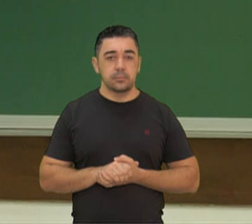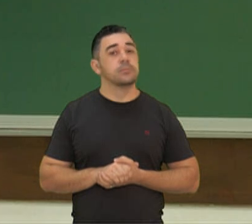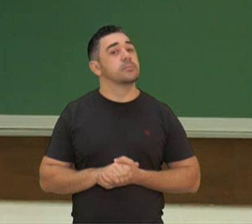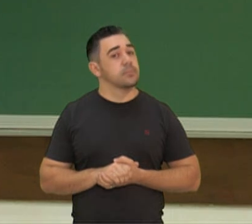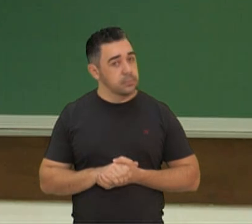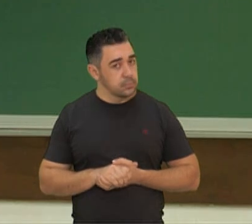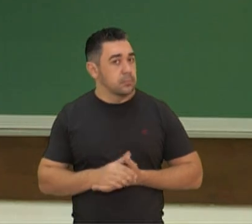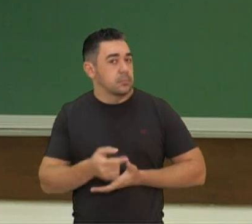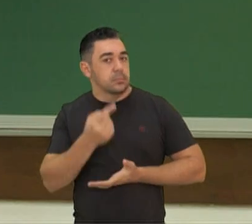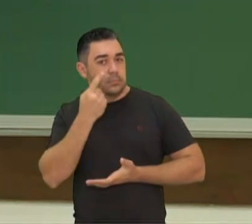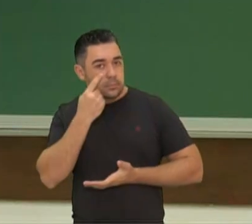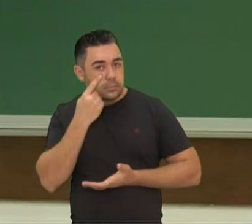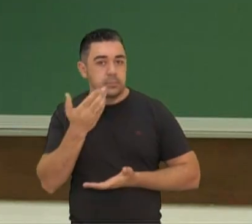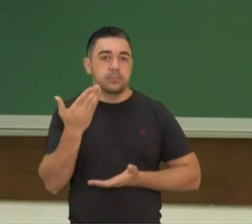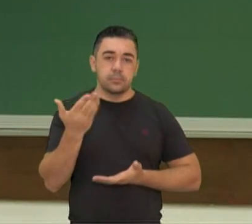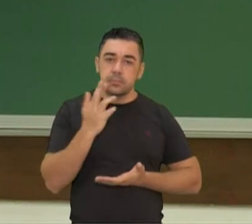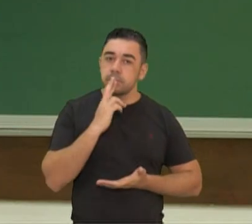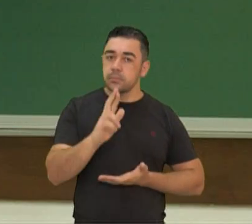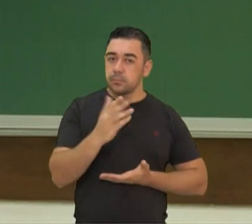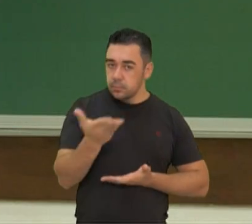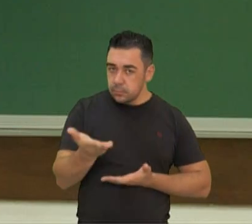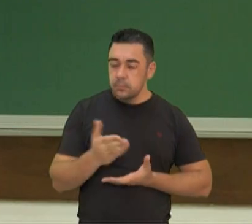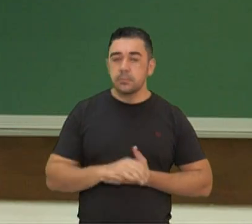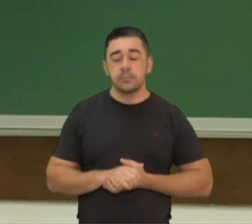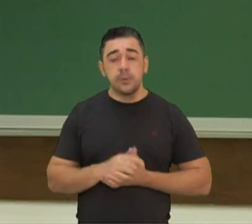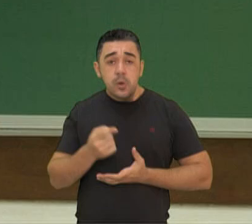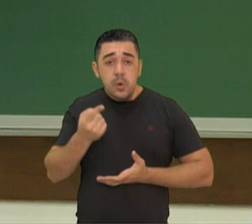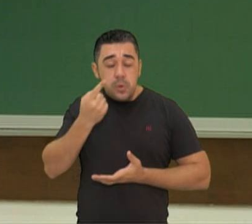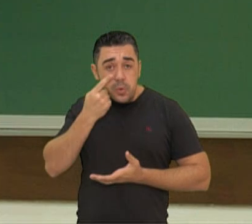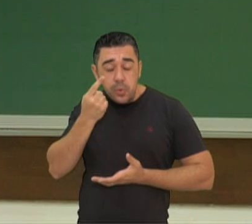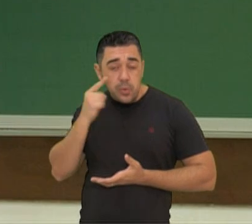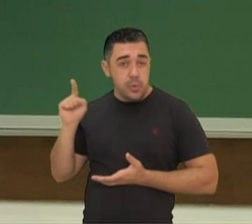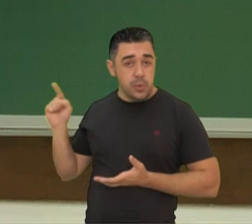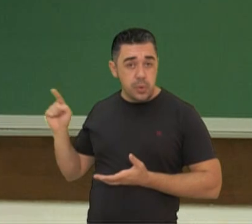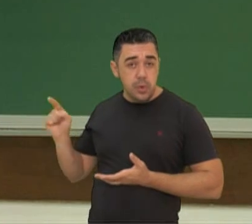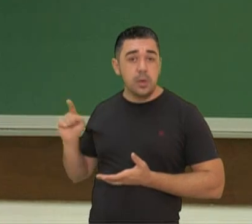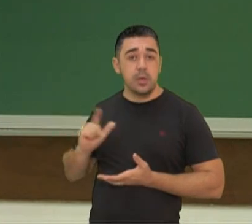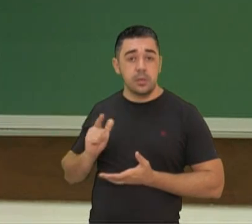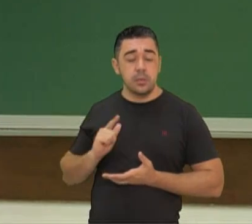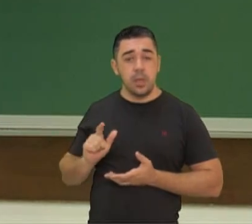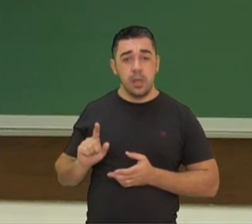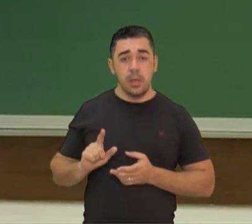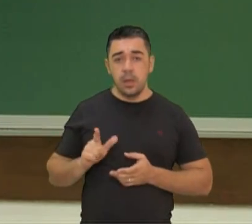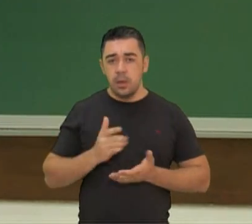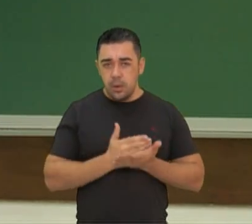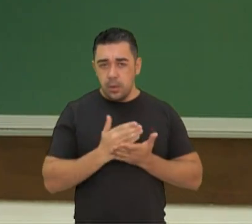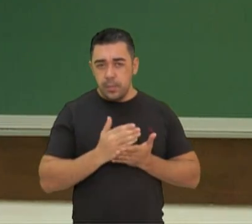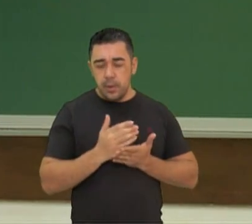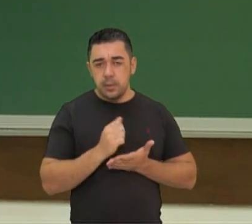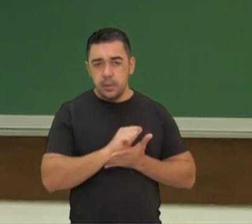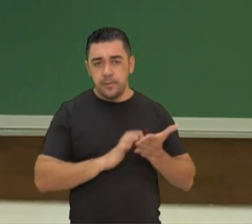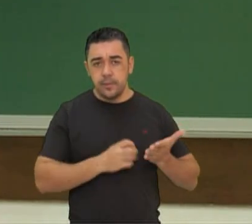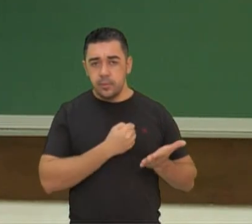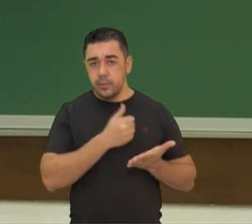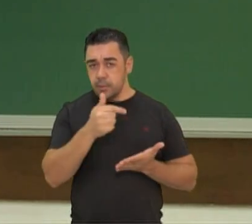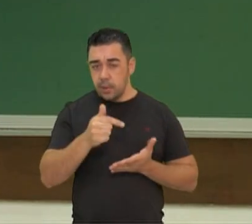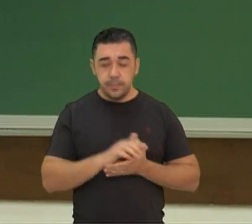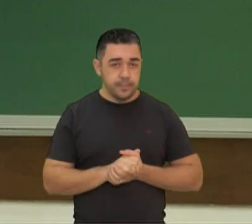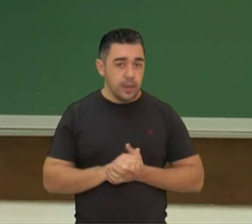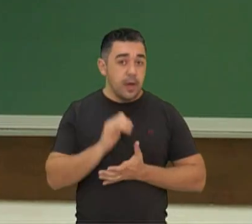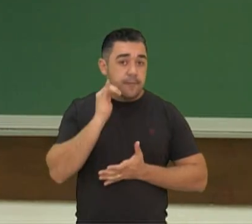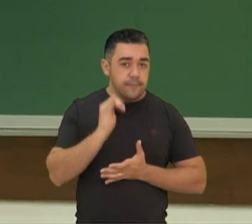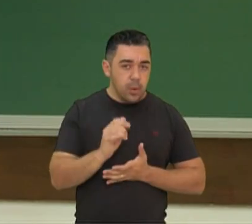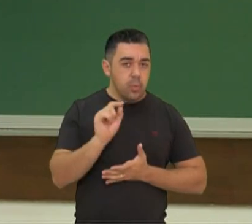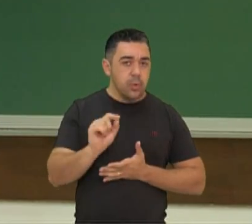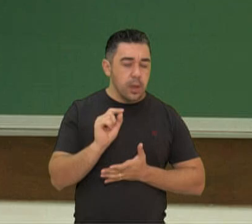Turma, vamos verificar a nossa resposta? Veja que em algum momento aqui no enunciado da atividade 7, está assim, ó, disse